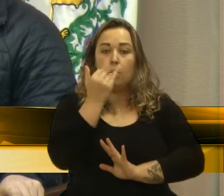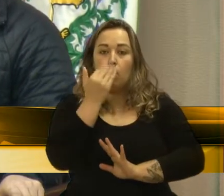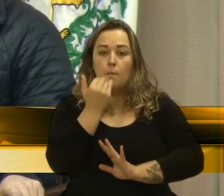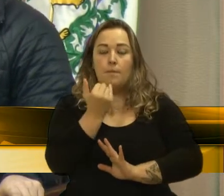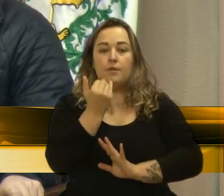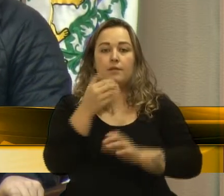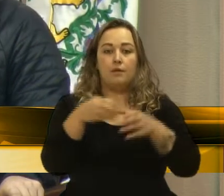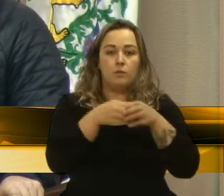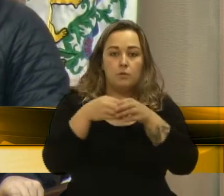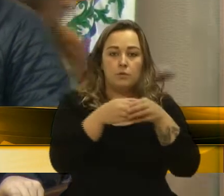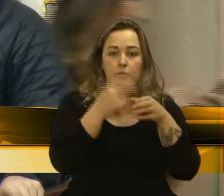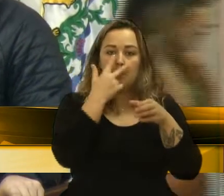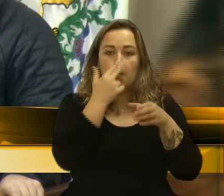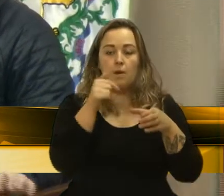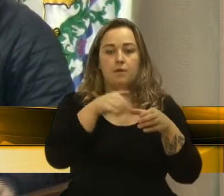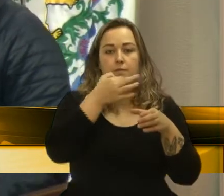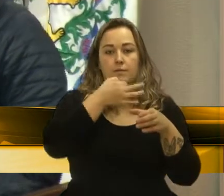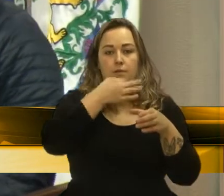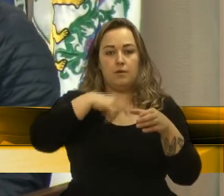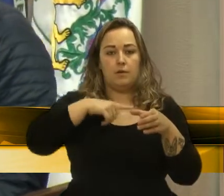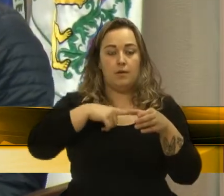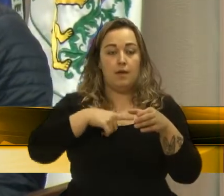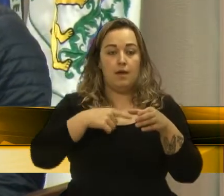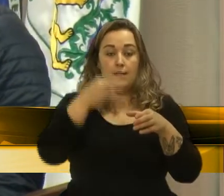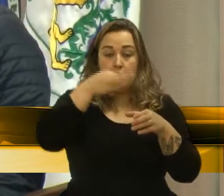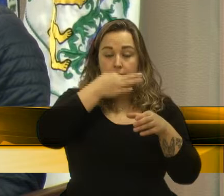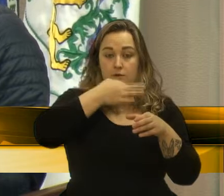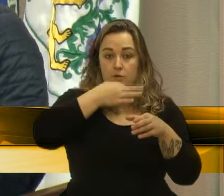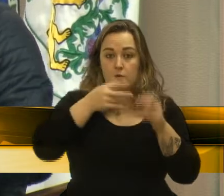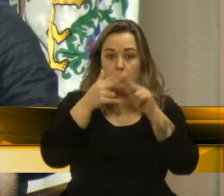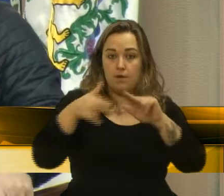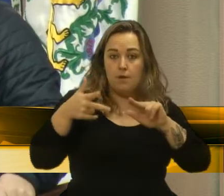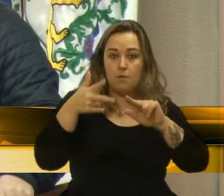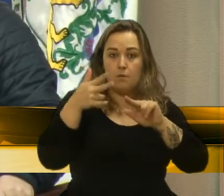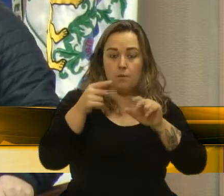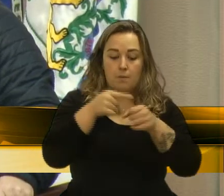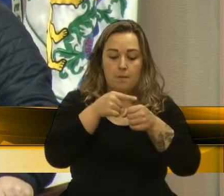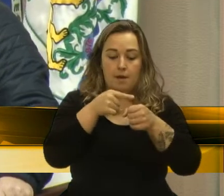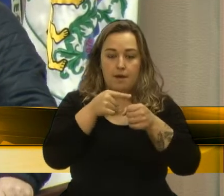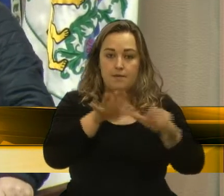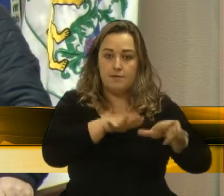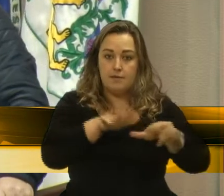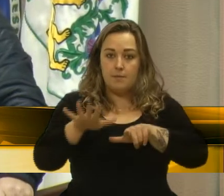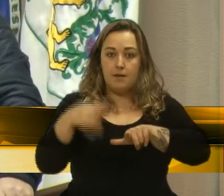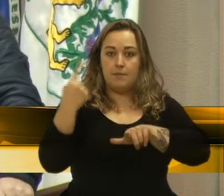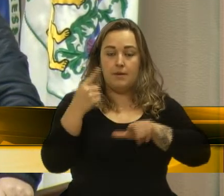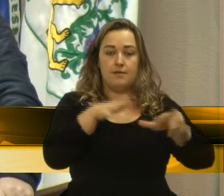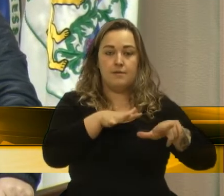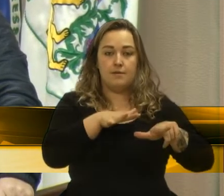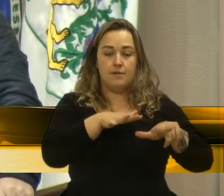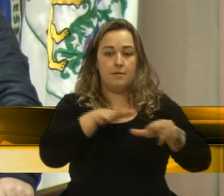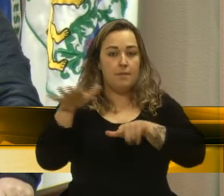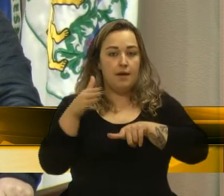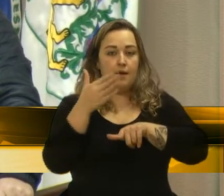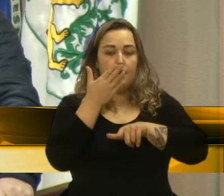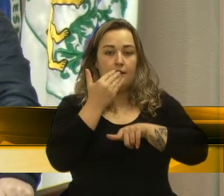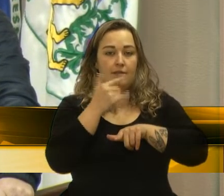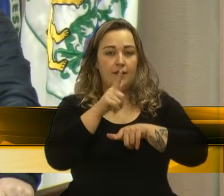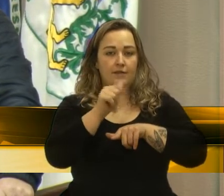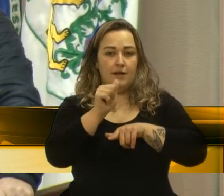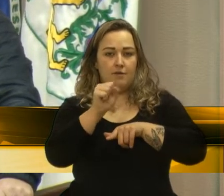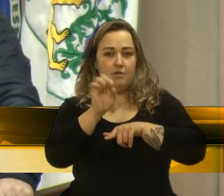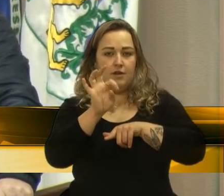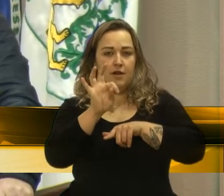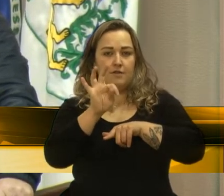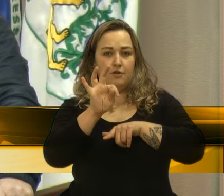Sul, quando lança uma semana, a primeira semana da gastronomia, nós não temos o apoio do